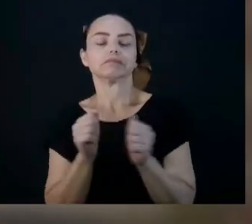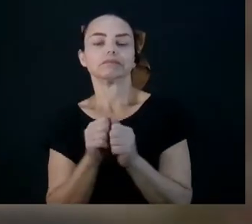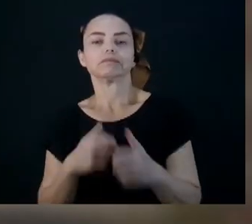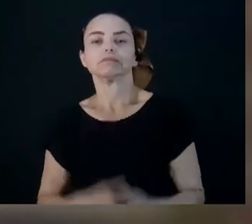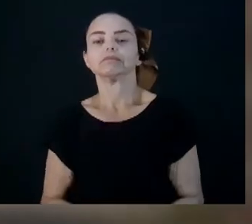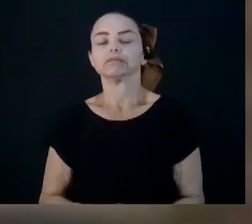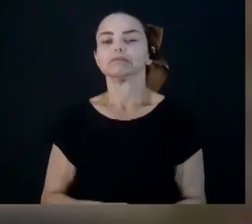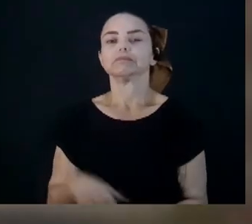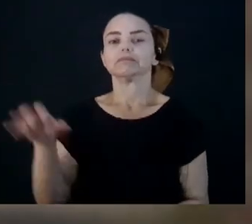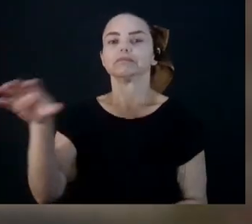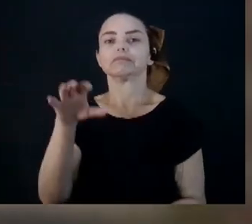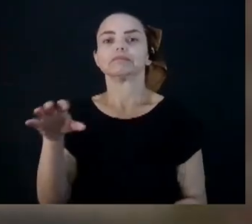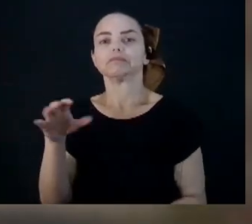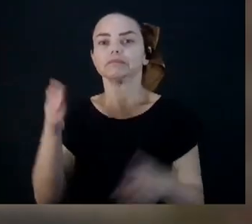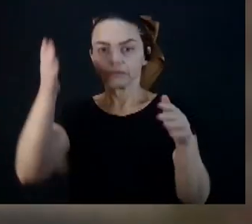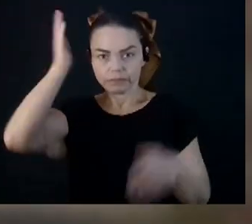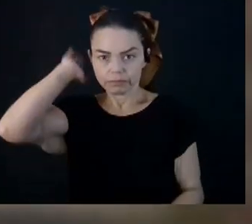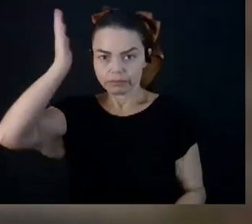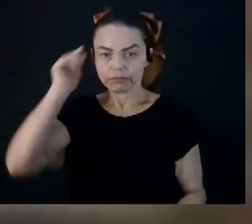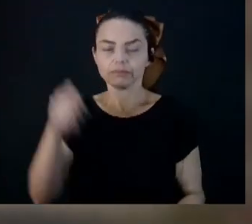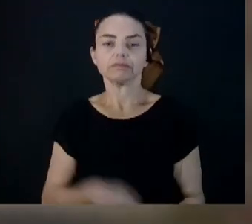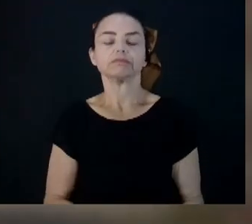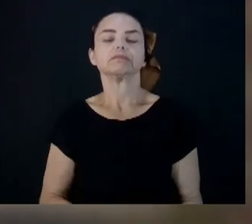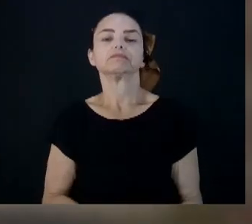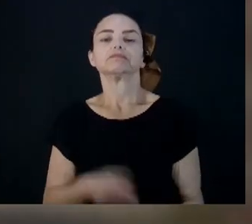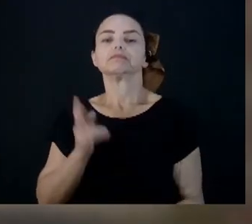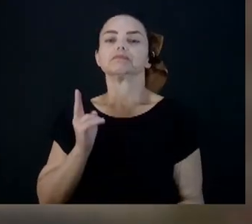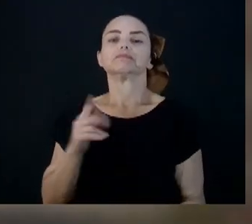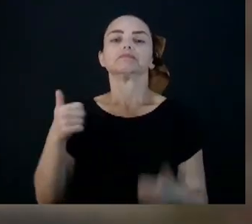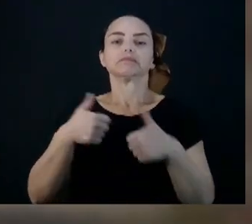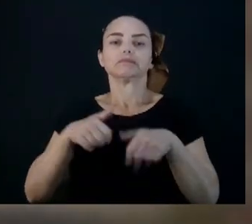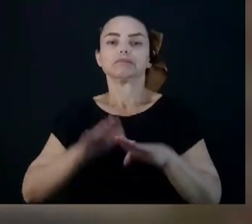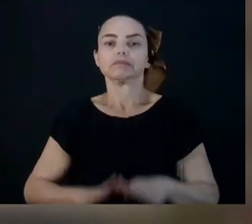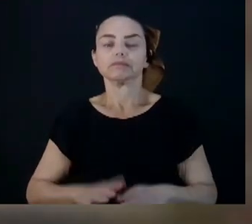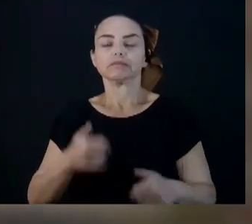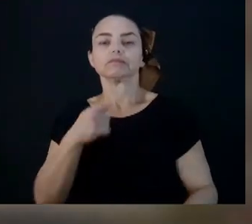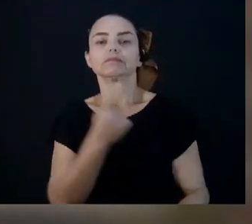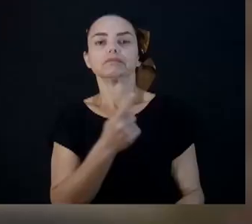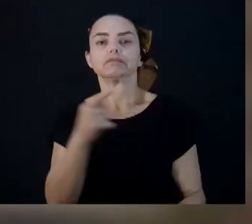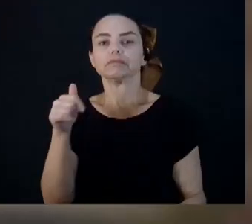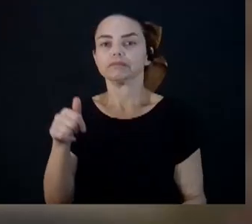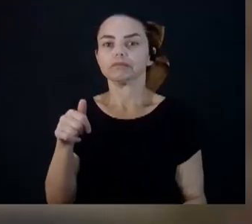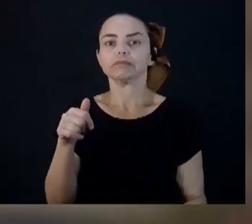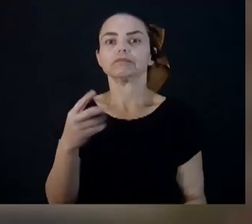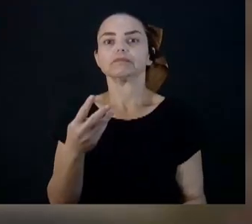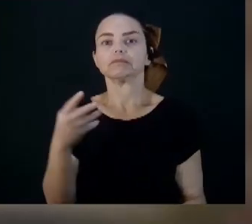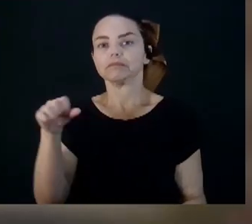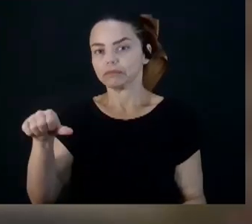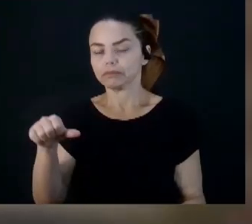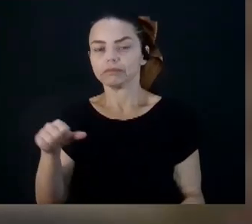de Taubaté e que se fixaram na cidade entre 1739 e